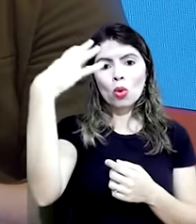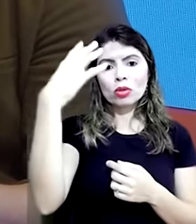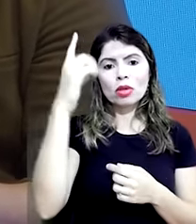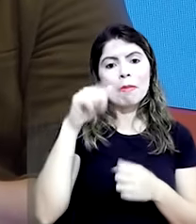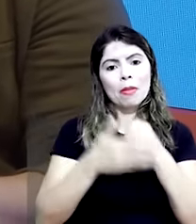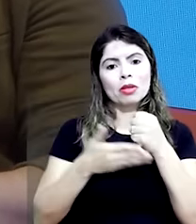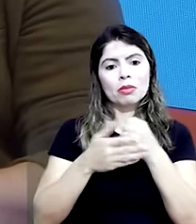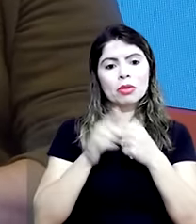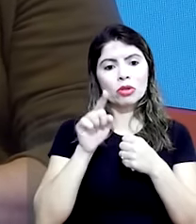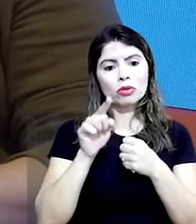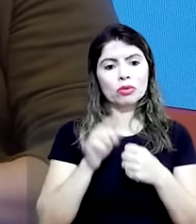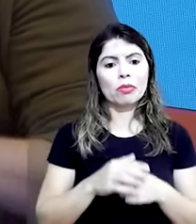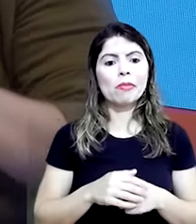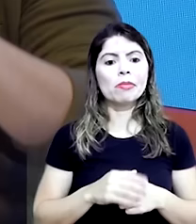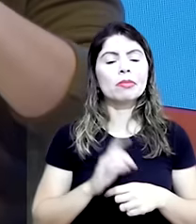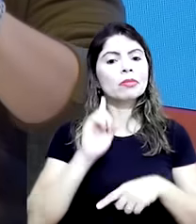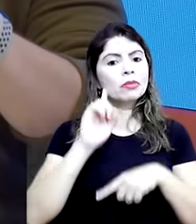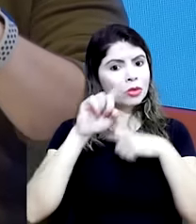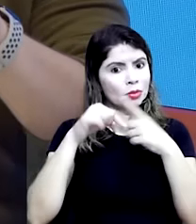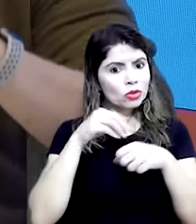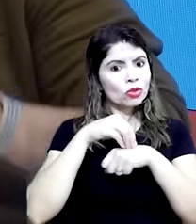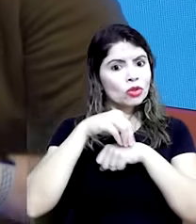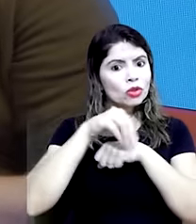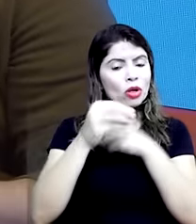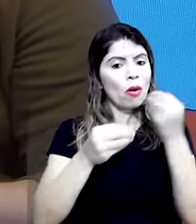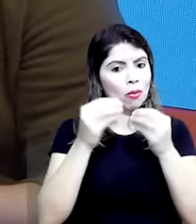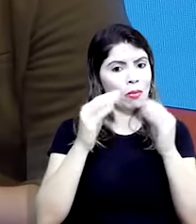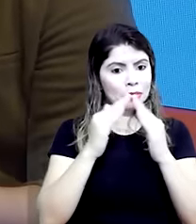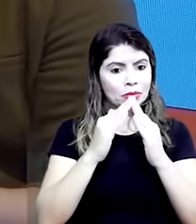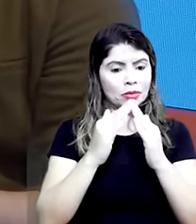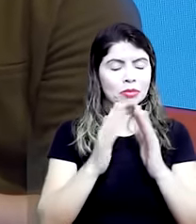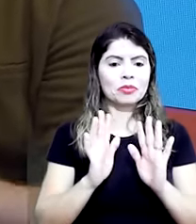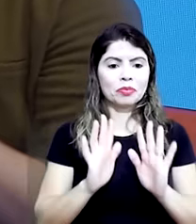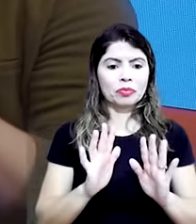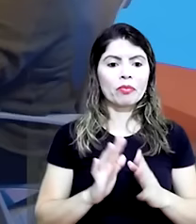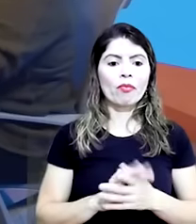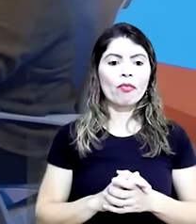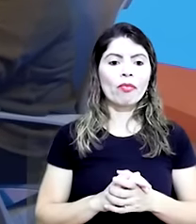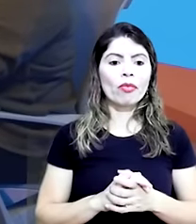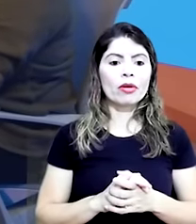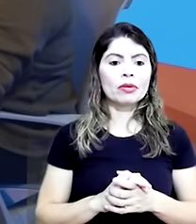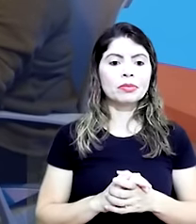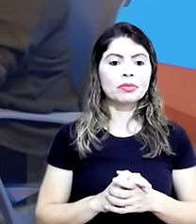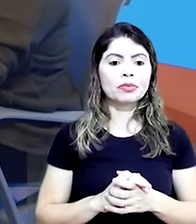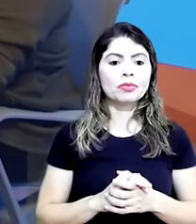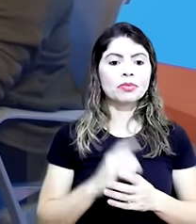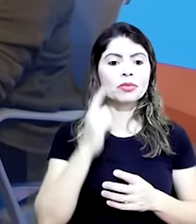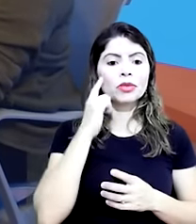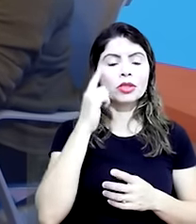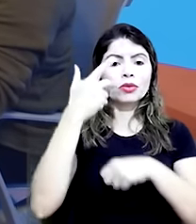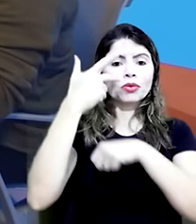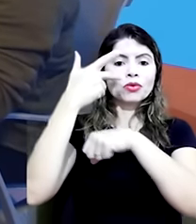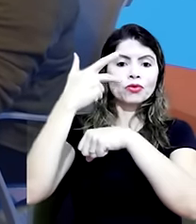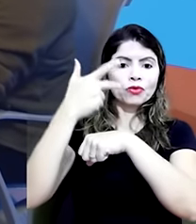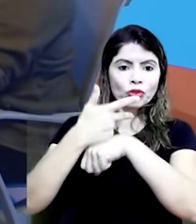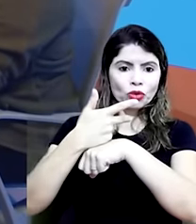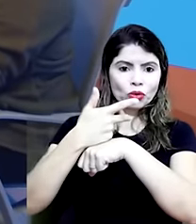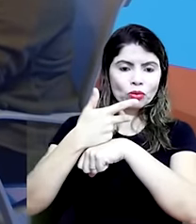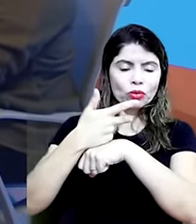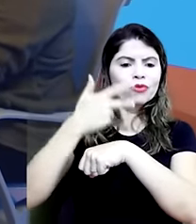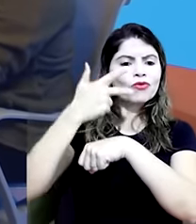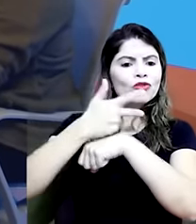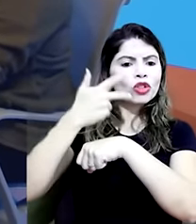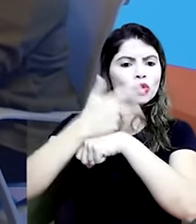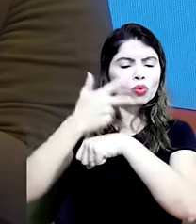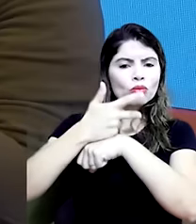isso eu ainda vou dar a dica de como você pode fazer em casa aí a gente vai pegar a ideia da do vídeo né vídeo a gente